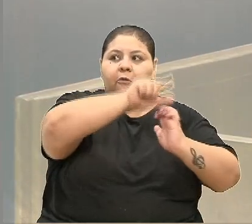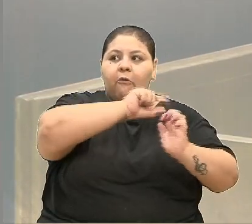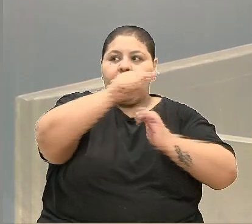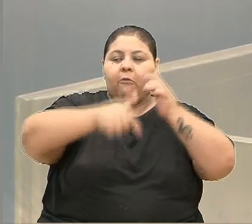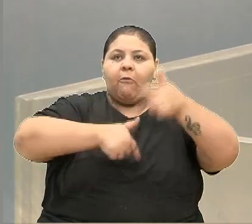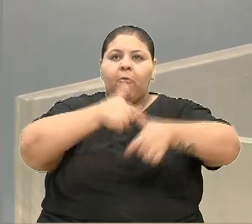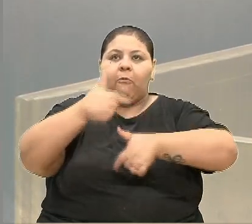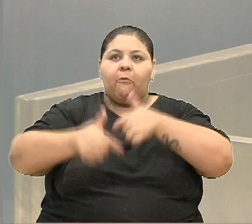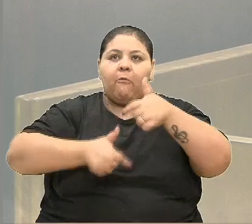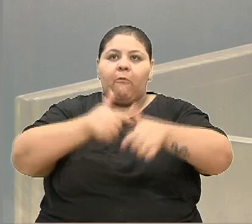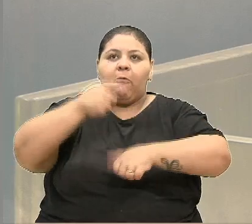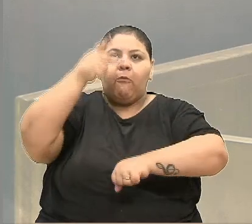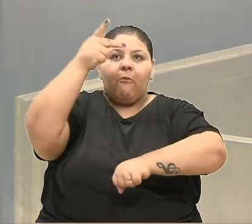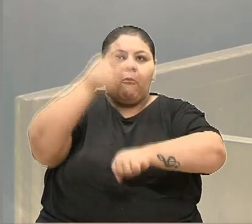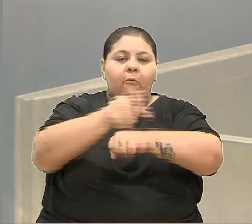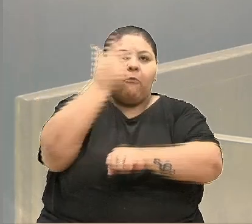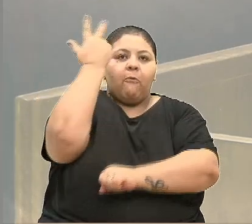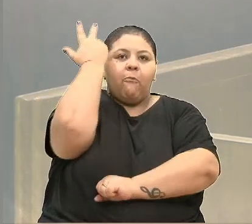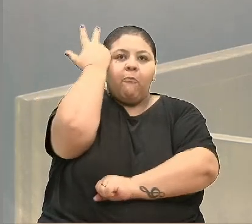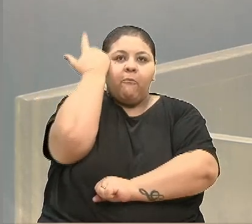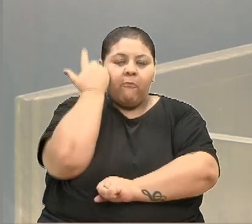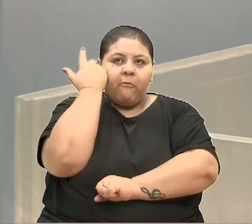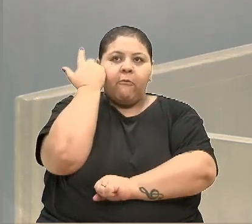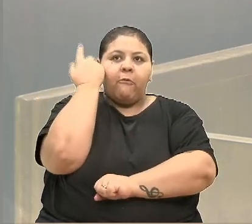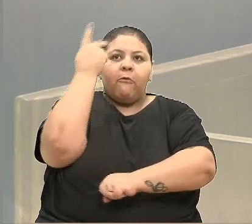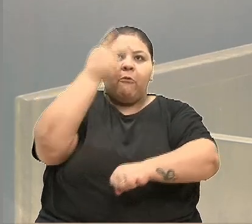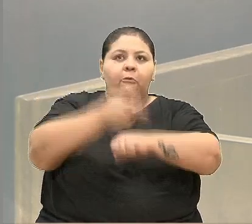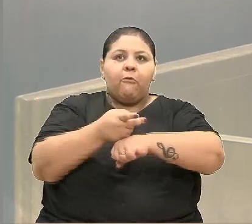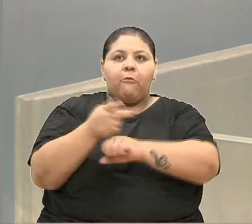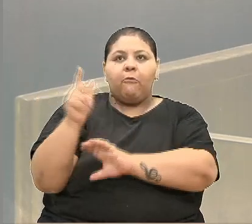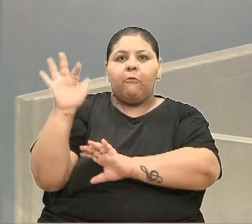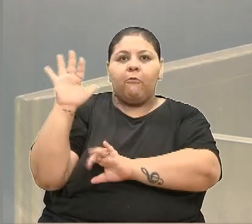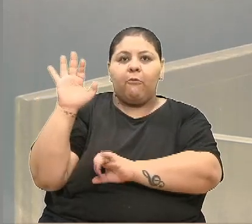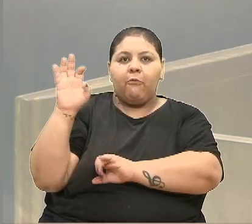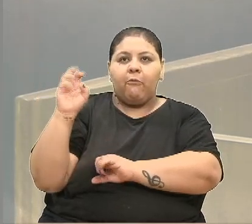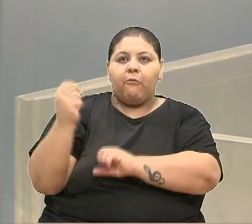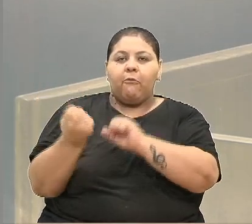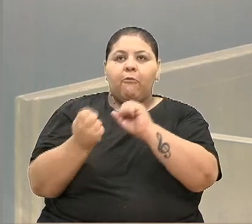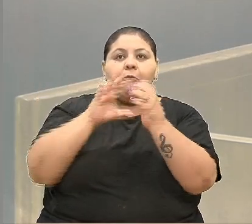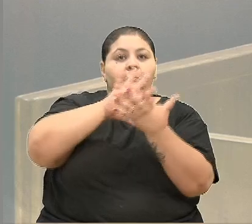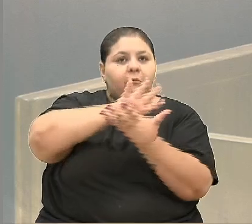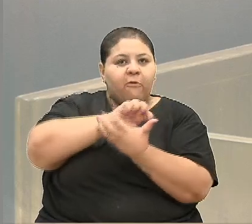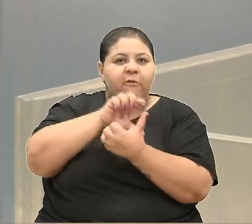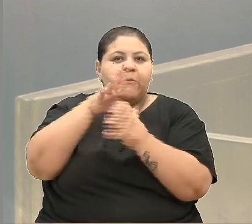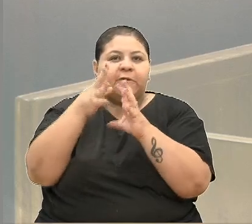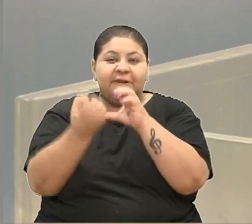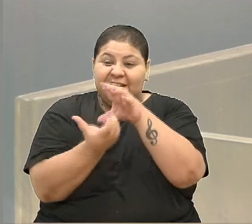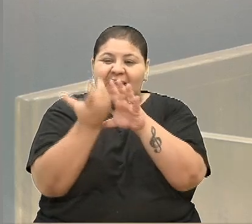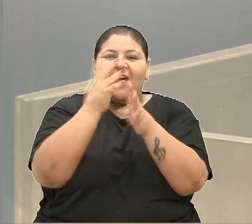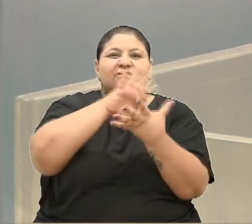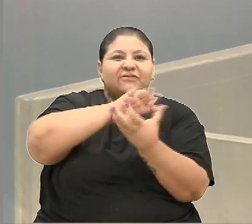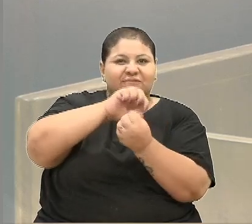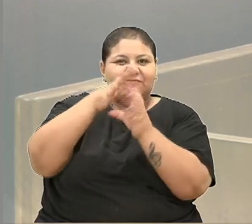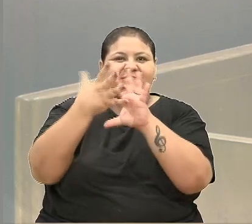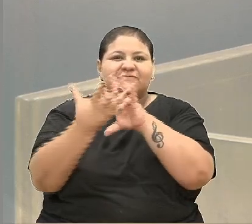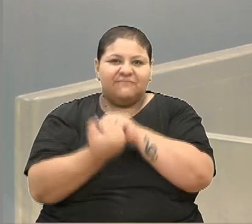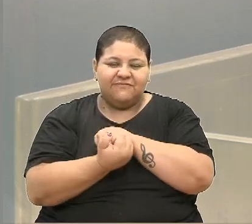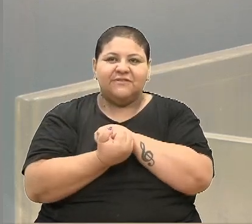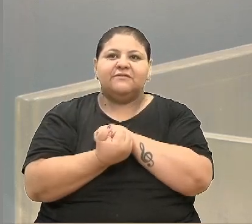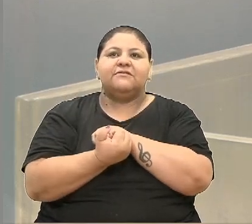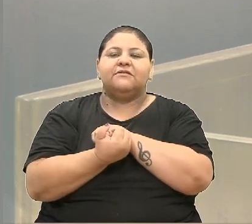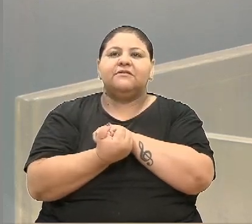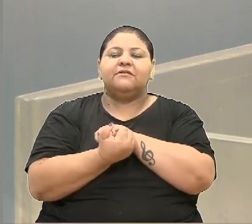com produtos naturais, produtos manuais, produzidos de forma artesanal,